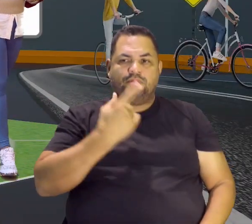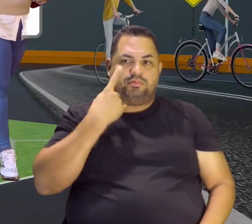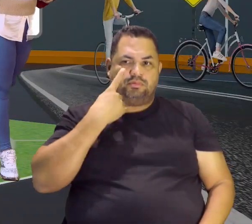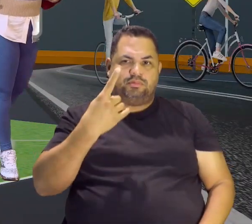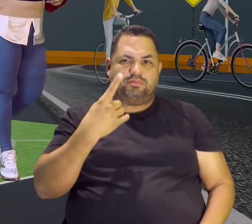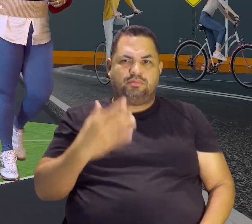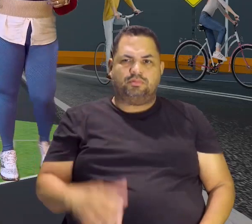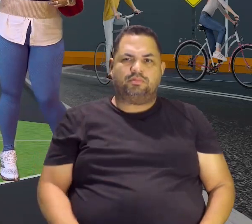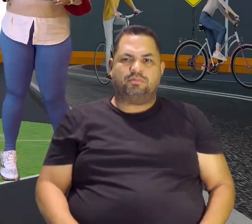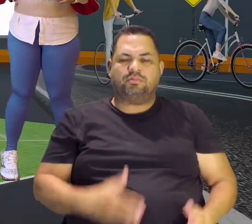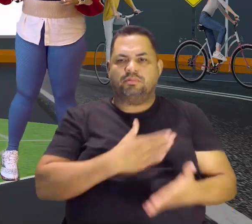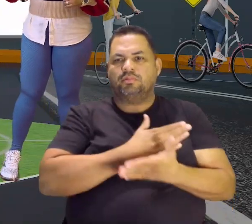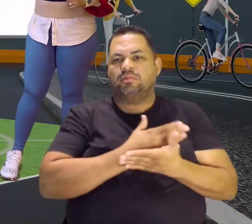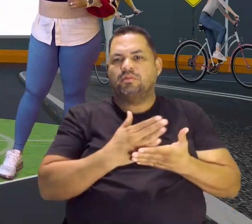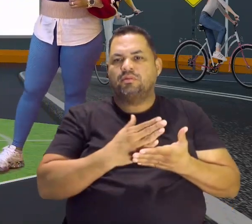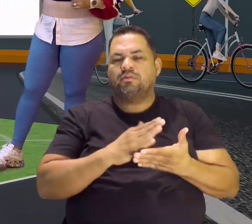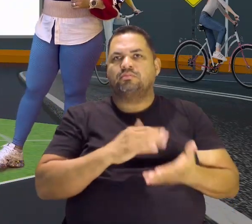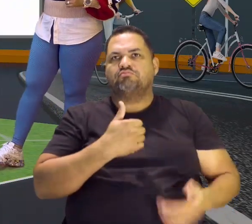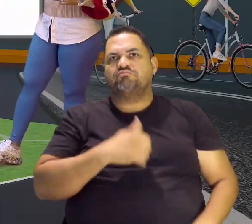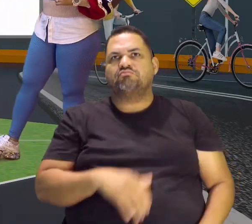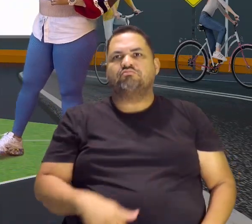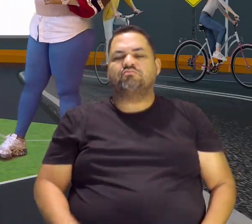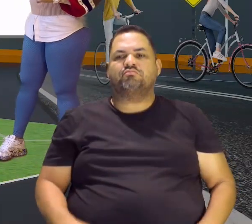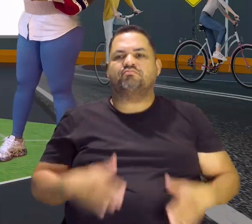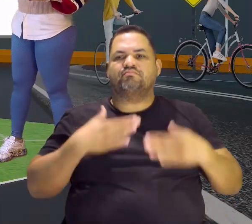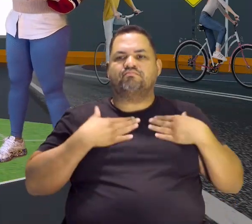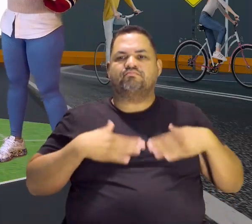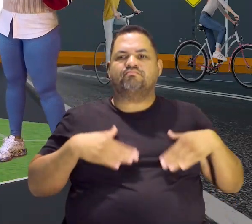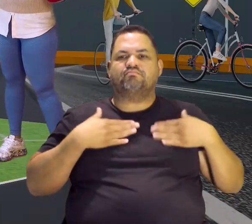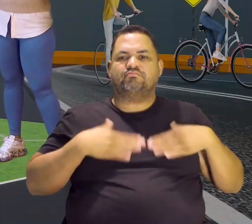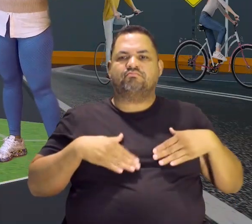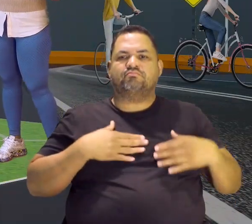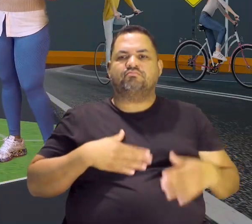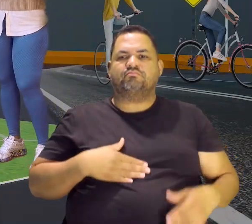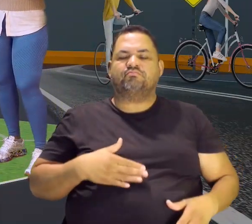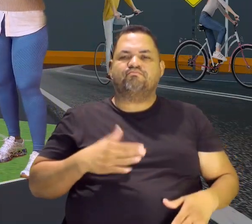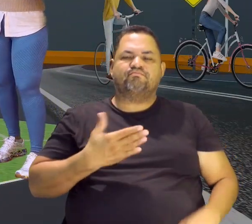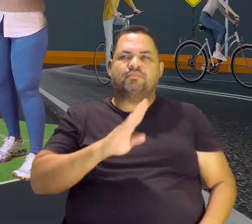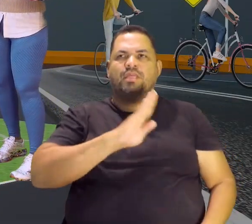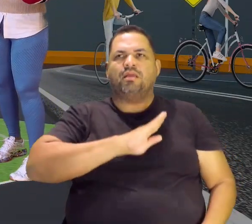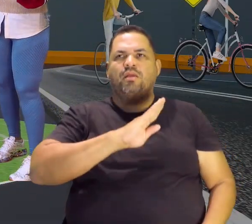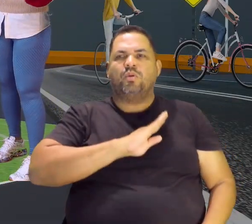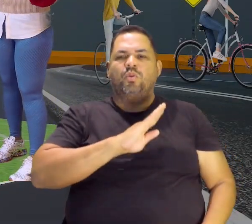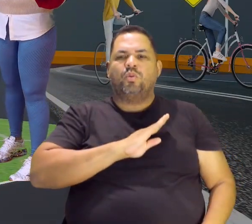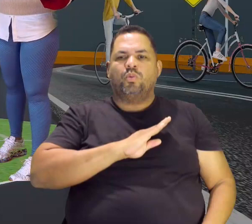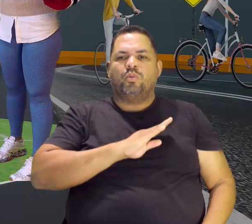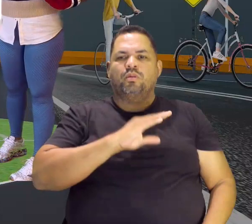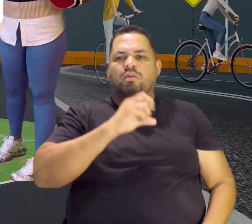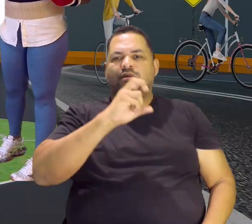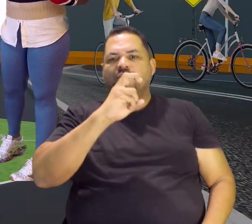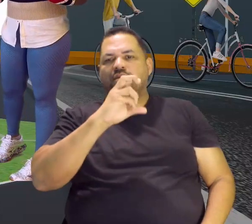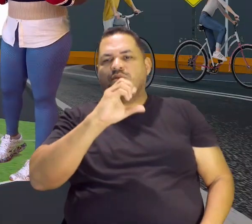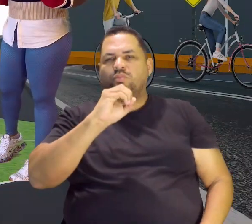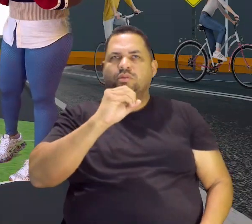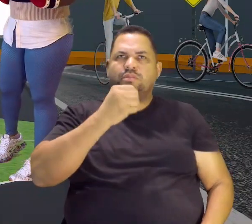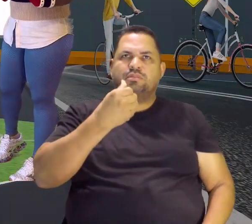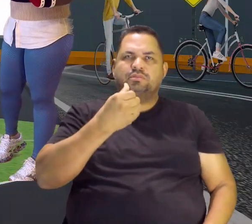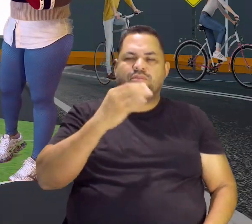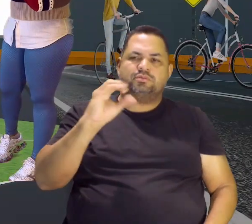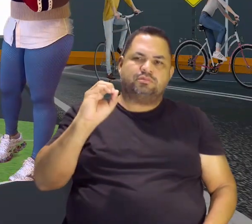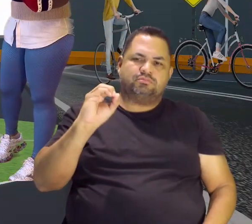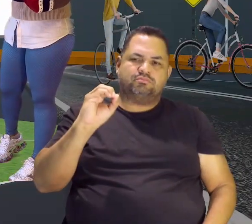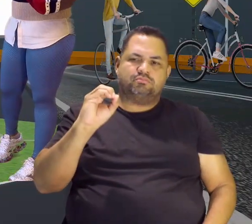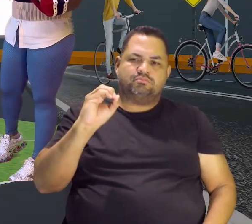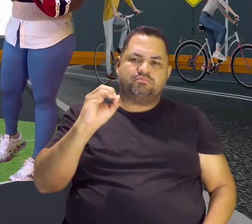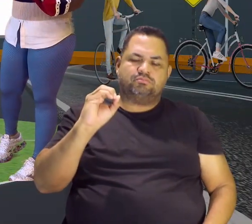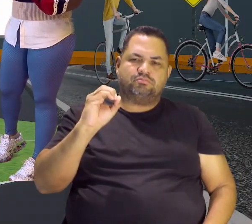dizer que lá no início tua frequência estava lá tranquila, calma, tu tava aí, os teus batimentos estavam aí 50, 60, né? Tu